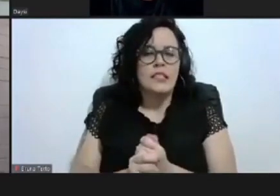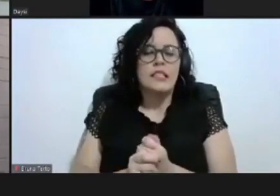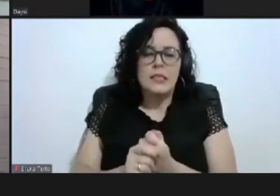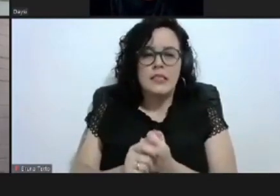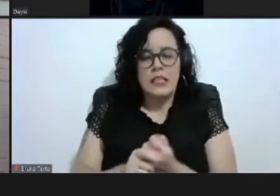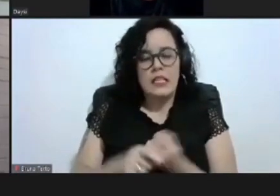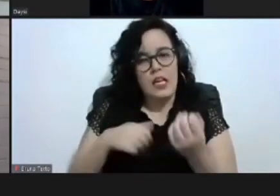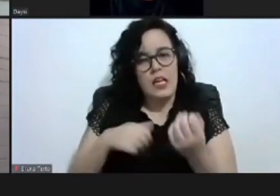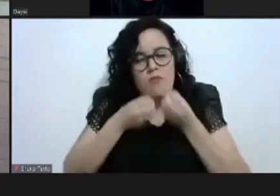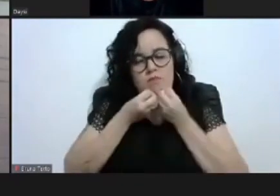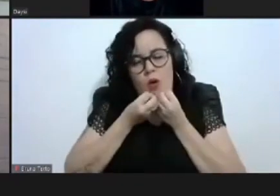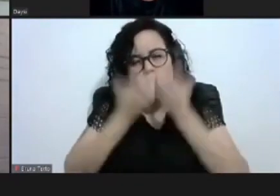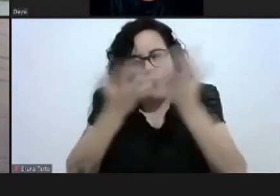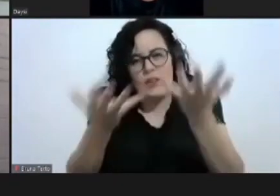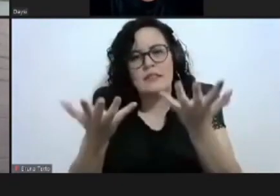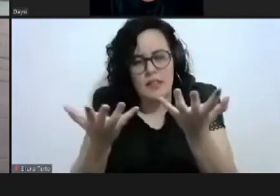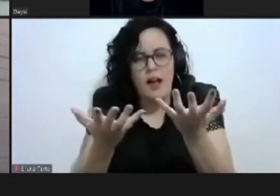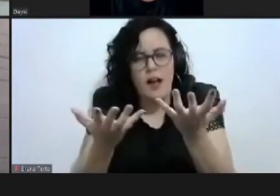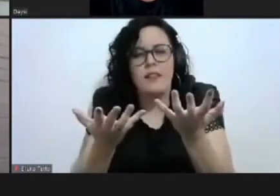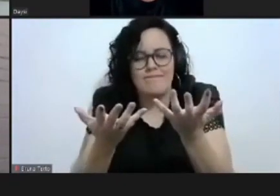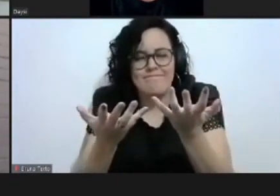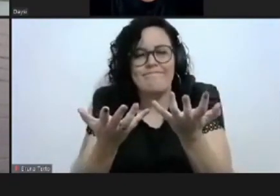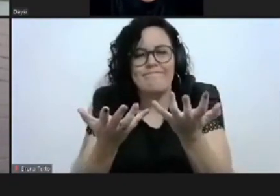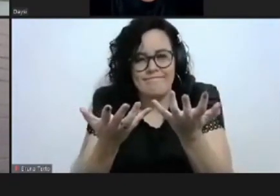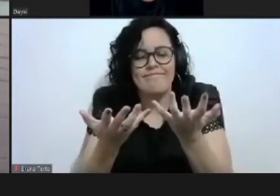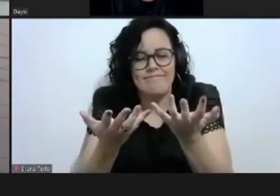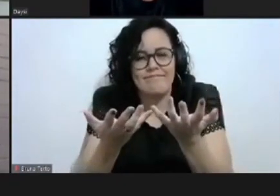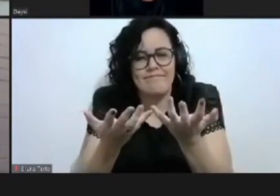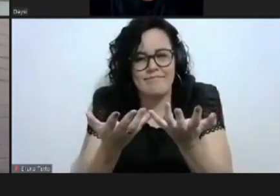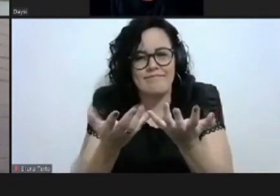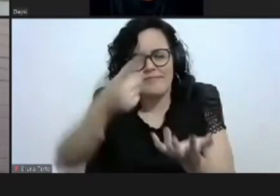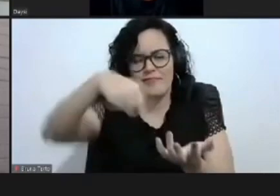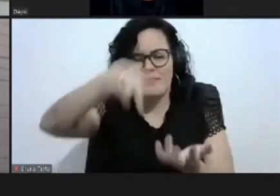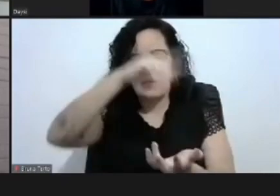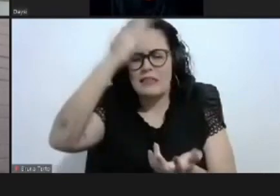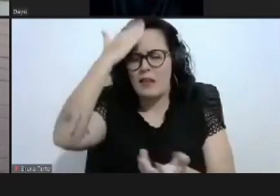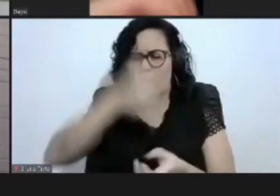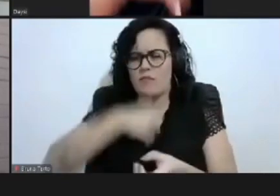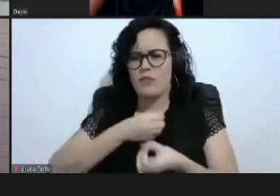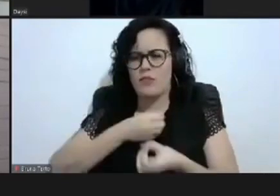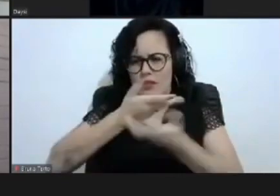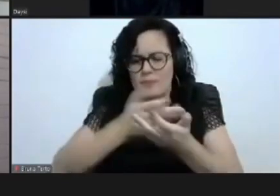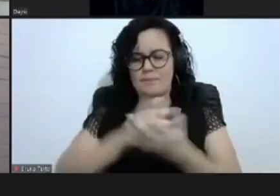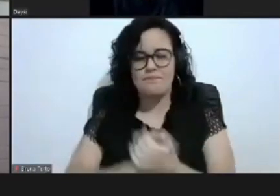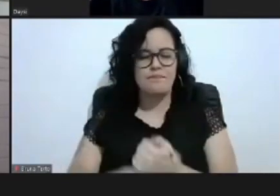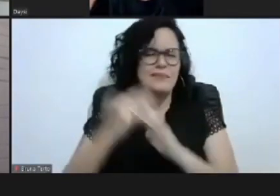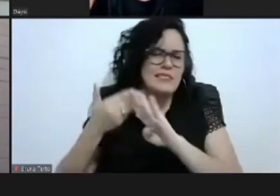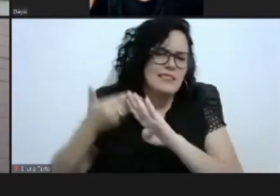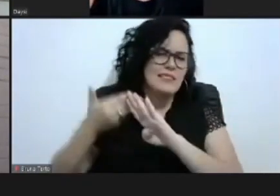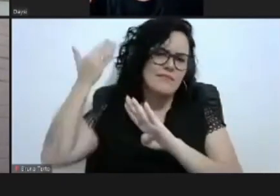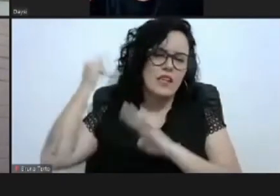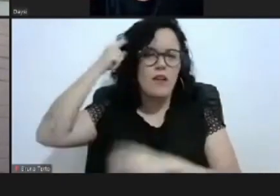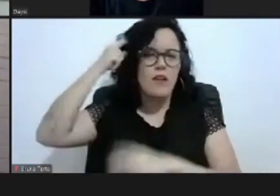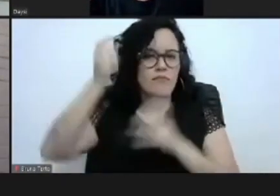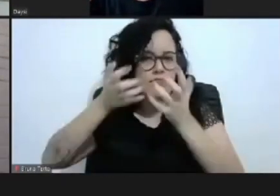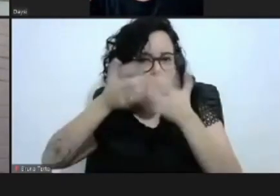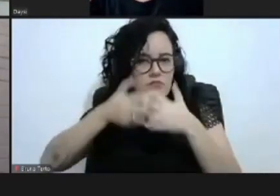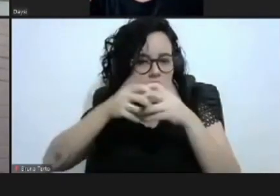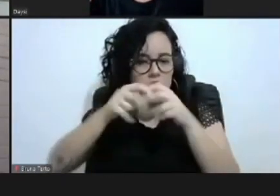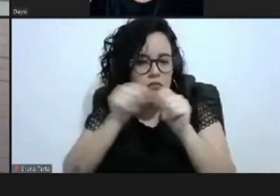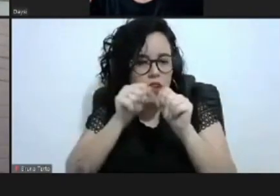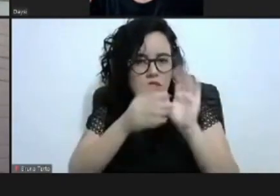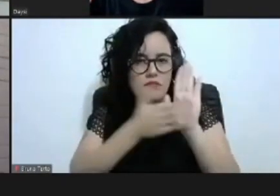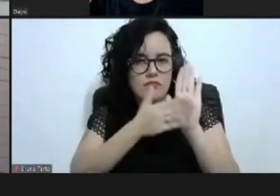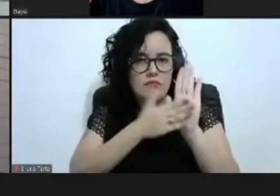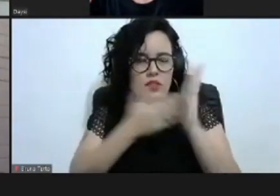confessar uma coisa para vocês, contar uma coisa para vocês que eu quero dividir com vocês. Quando a gente estava pensando nesse tema, de pronto me veio